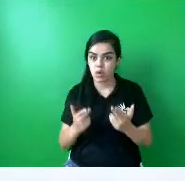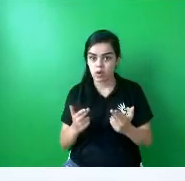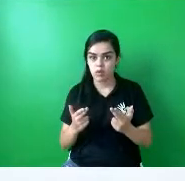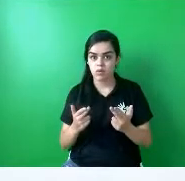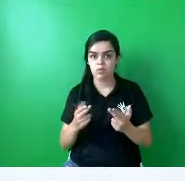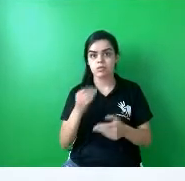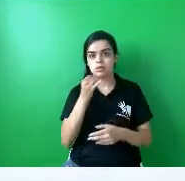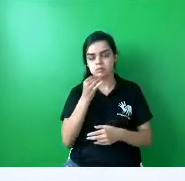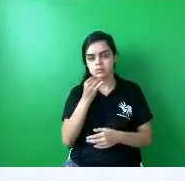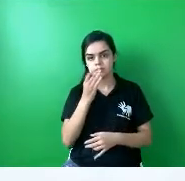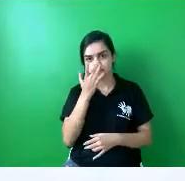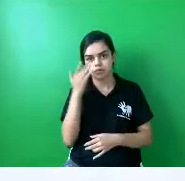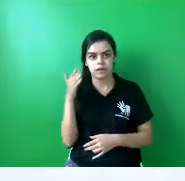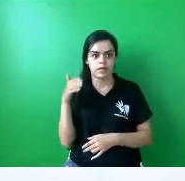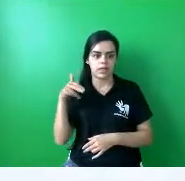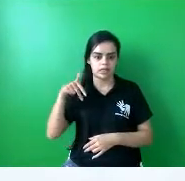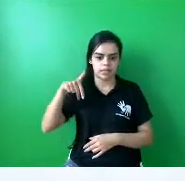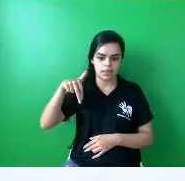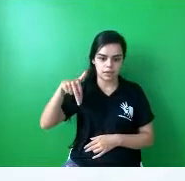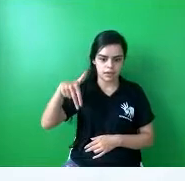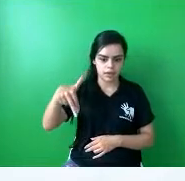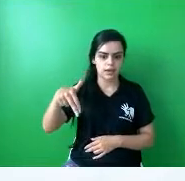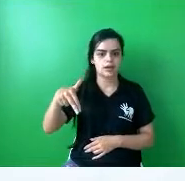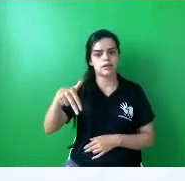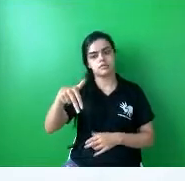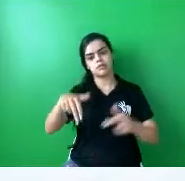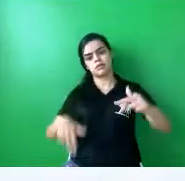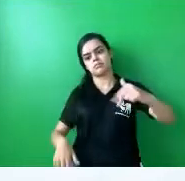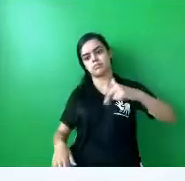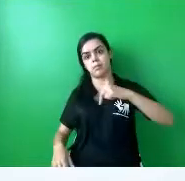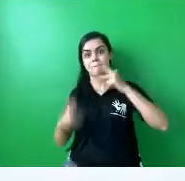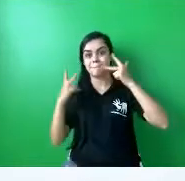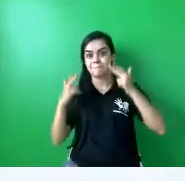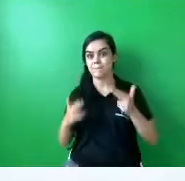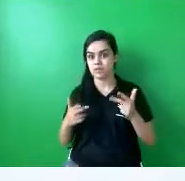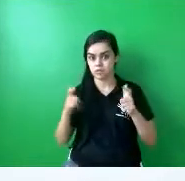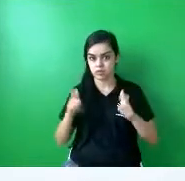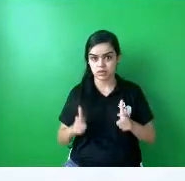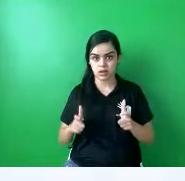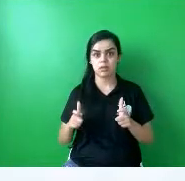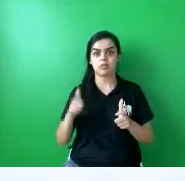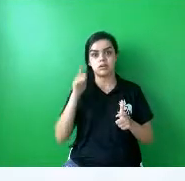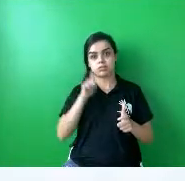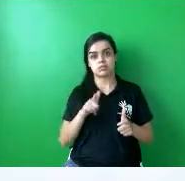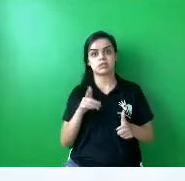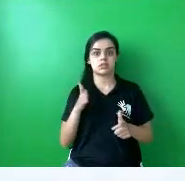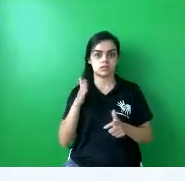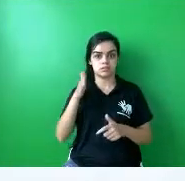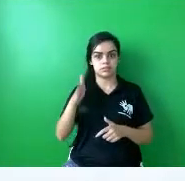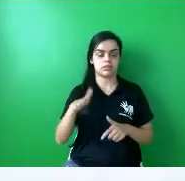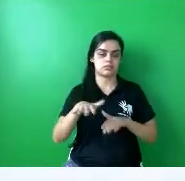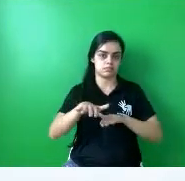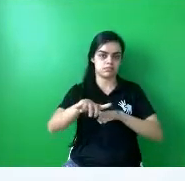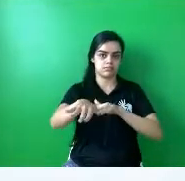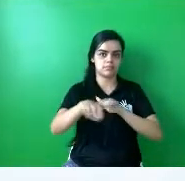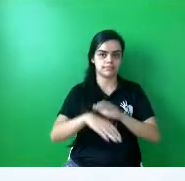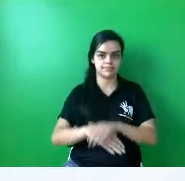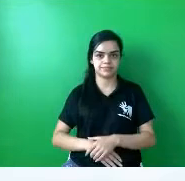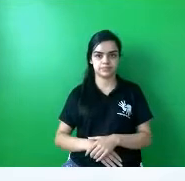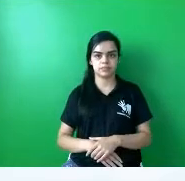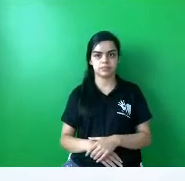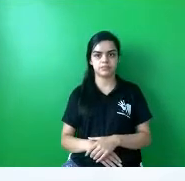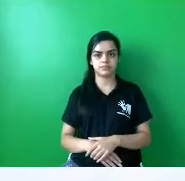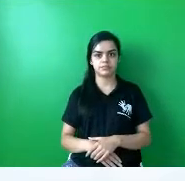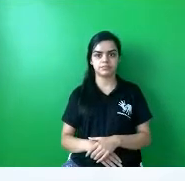Então, o pessoal vai sempre entrar pela recepção e ele vai sair também pela recepção para poder chegar também lá no nosso estacionamento. Digamos que